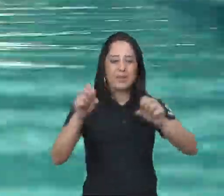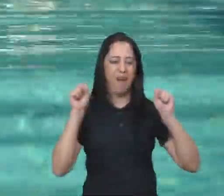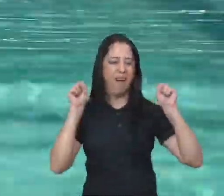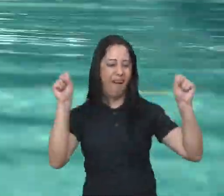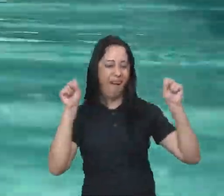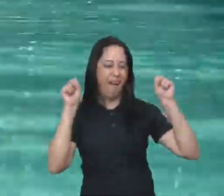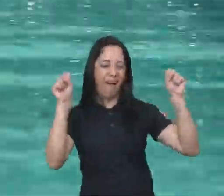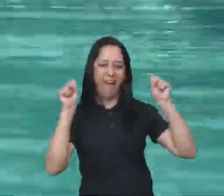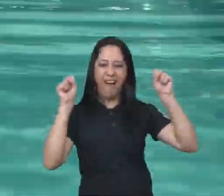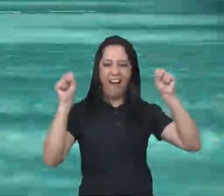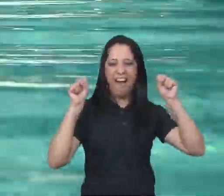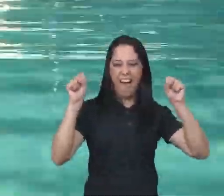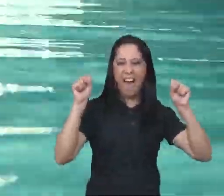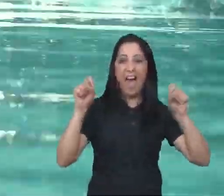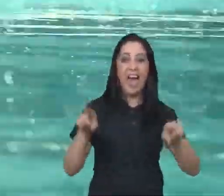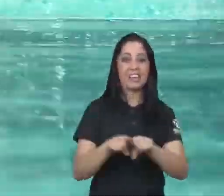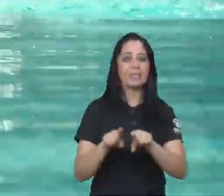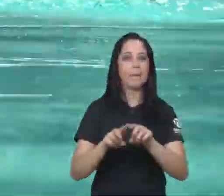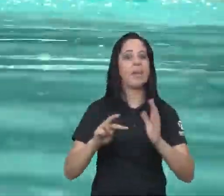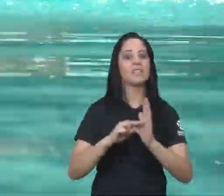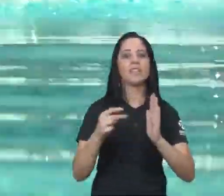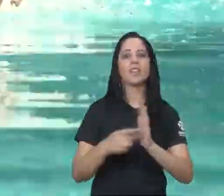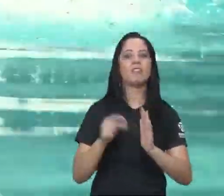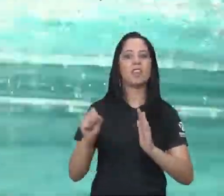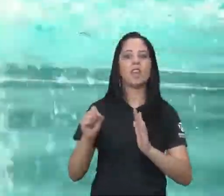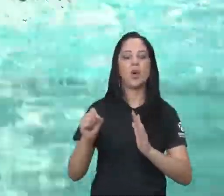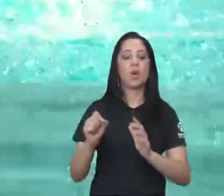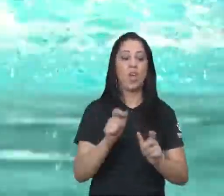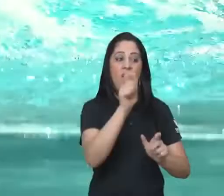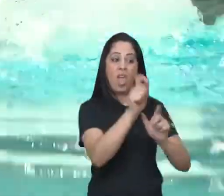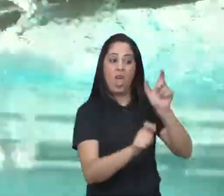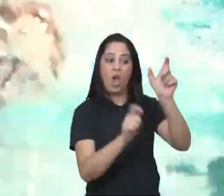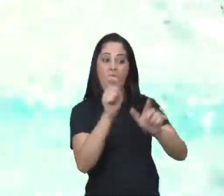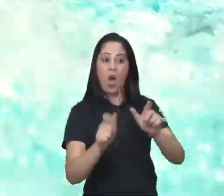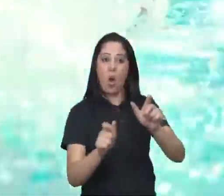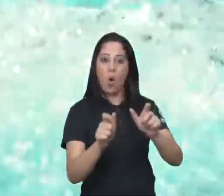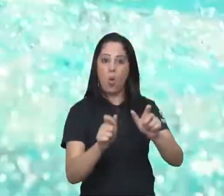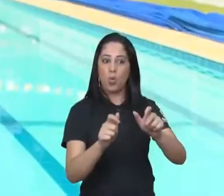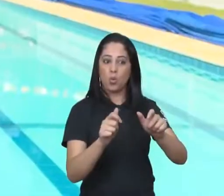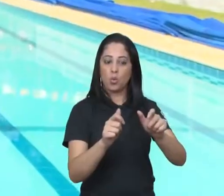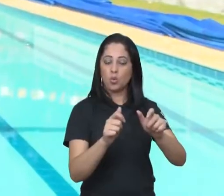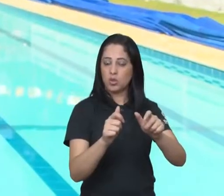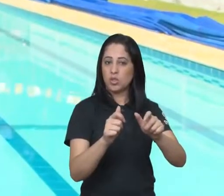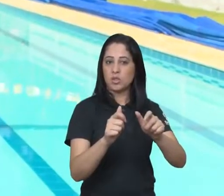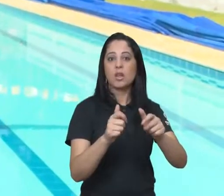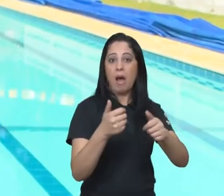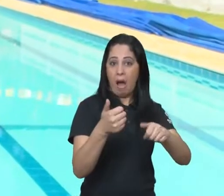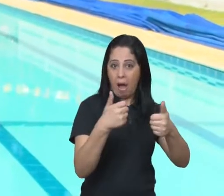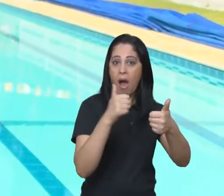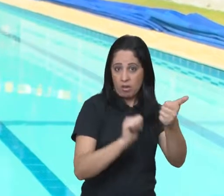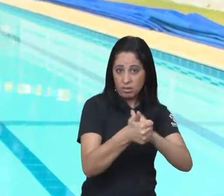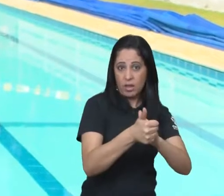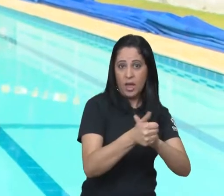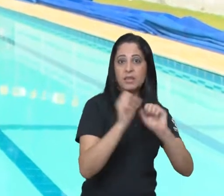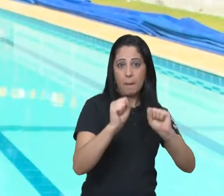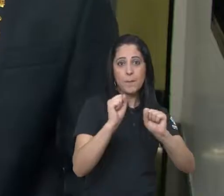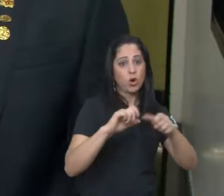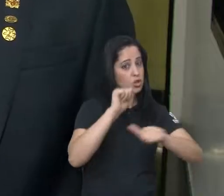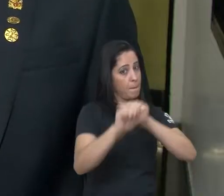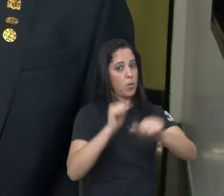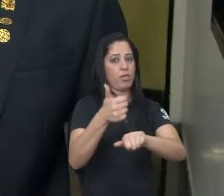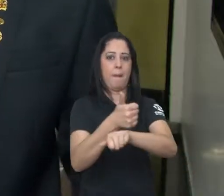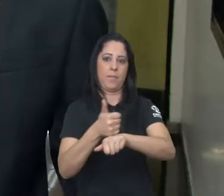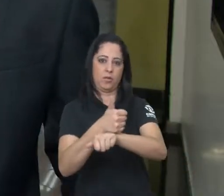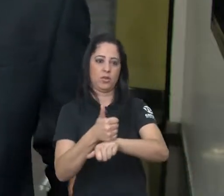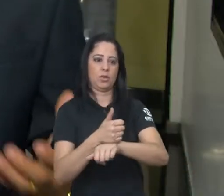o coração do torcedor joseense, eles são a porta de entrada de muitos atletas no meio profissional. É o que afirma o